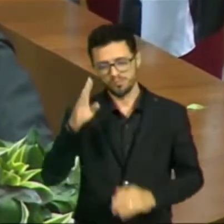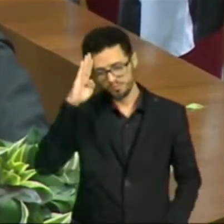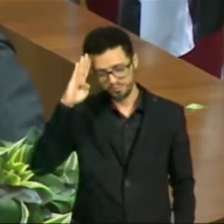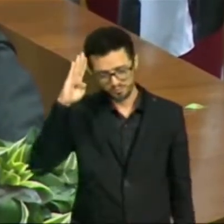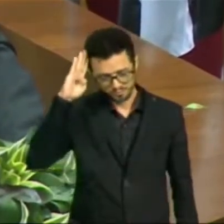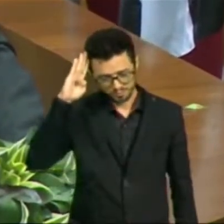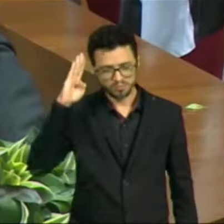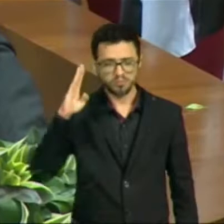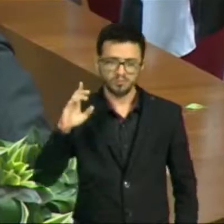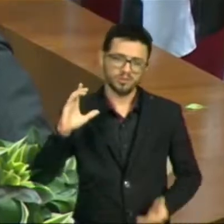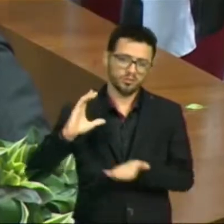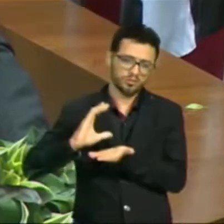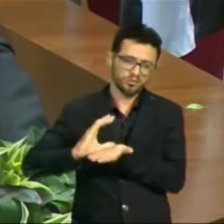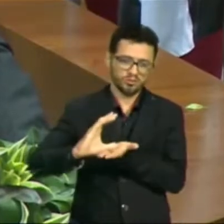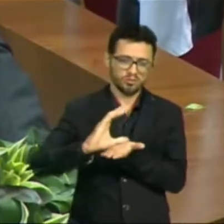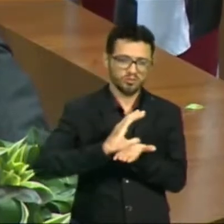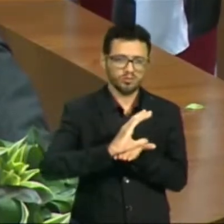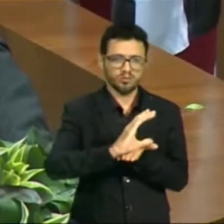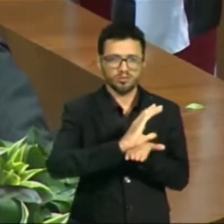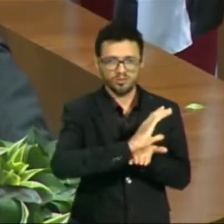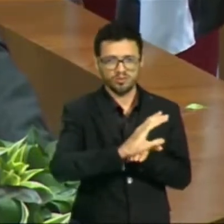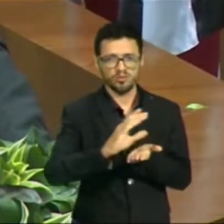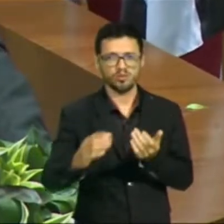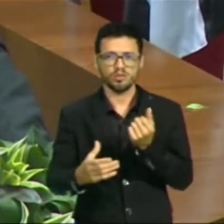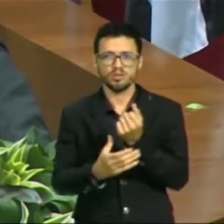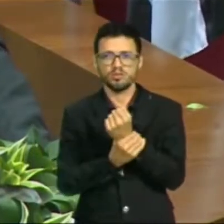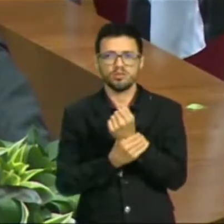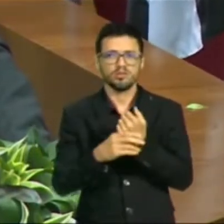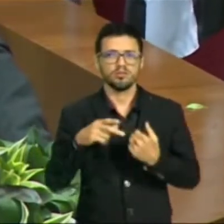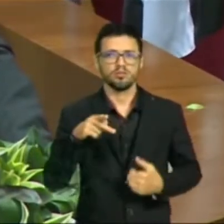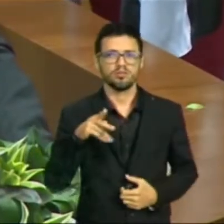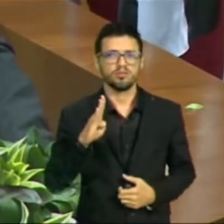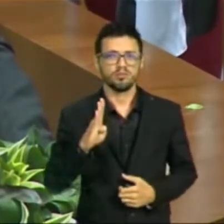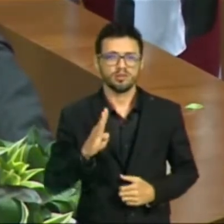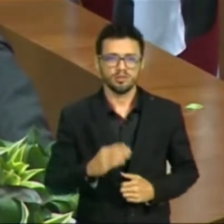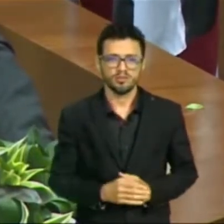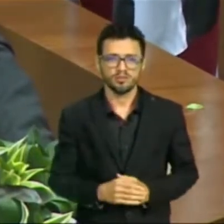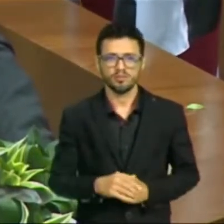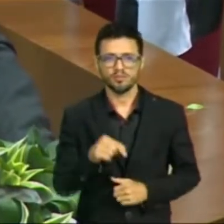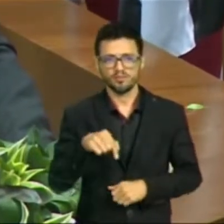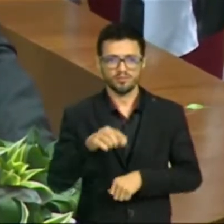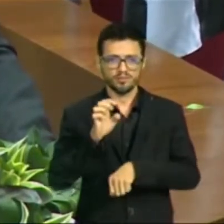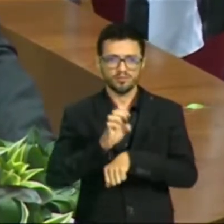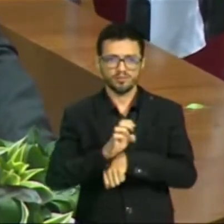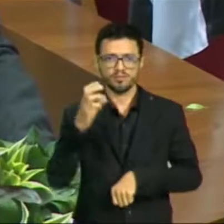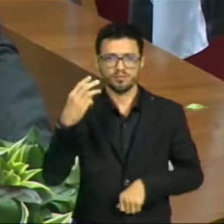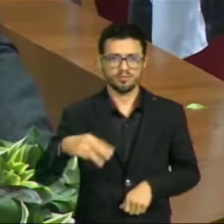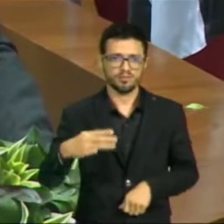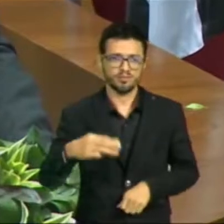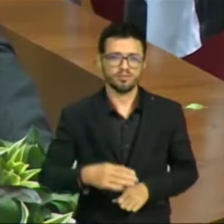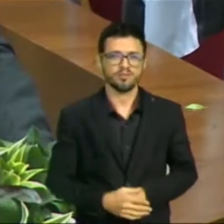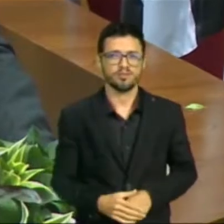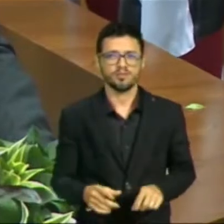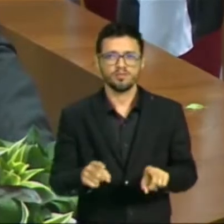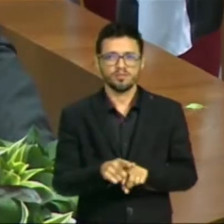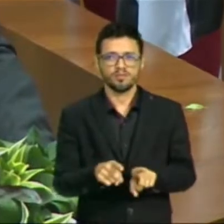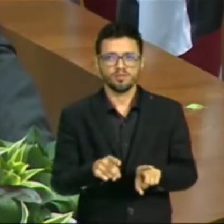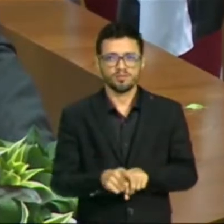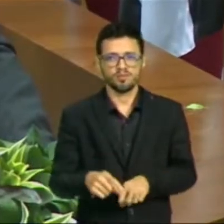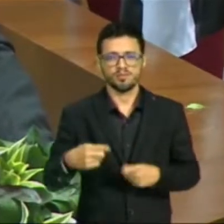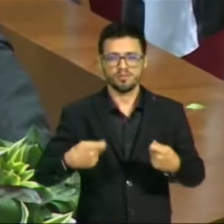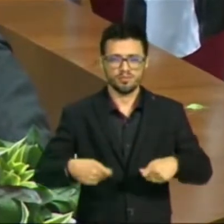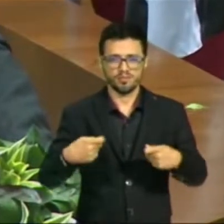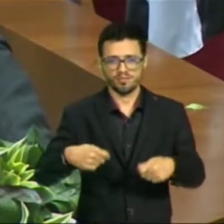grande investimento que ele vem fazendo com a segurança, da segurança pública do estado do Maranhão. Também não podemos esquecer